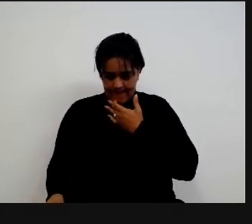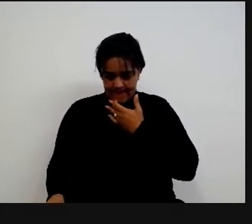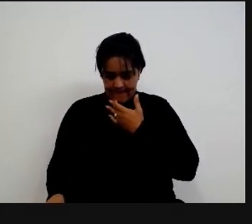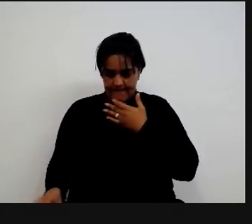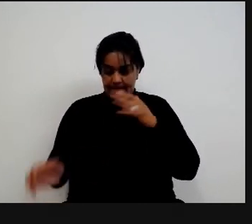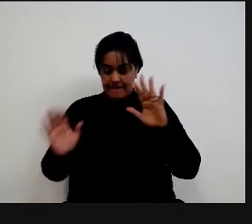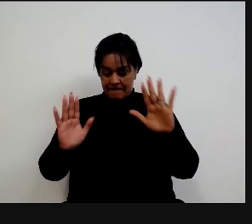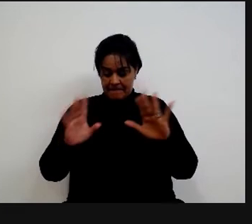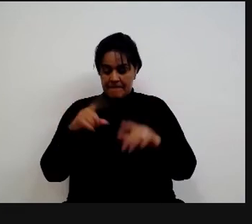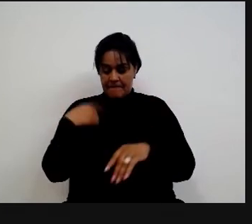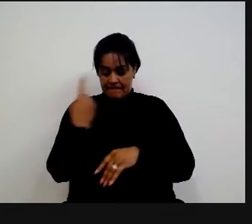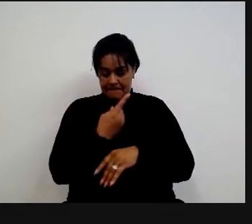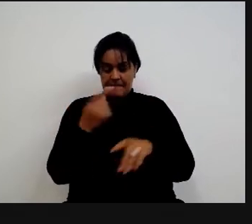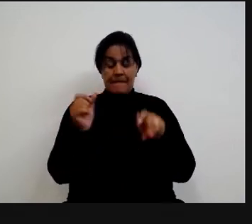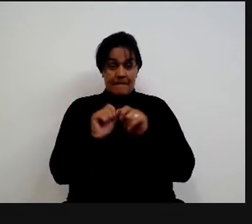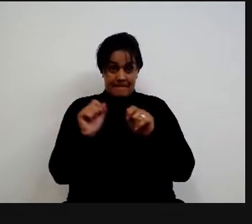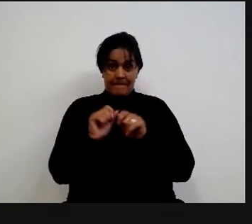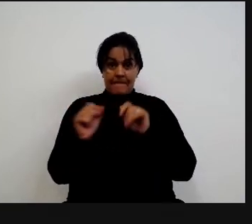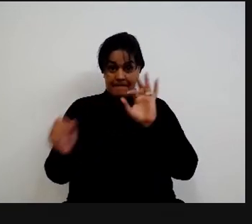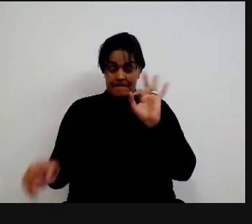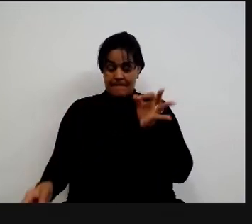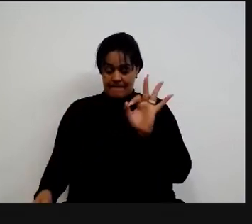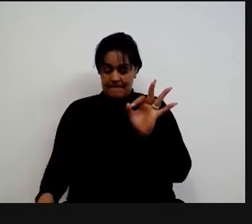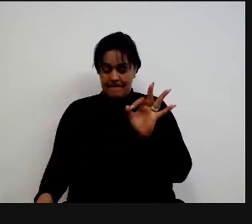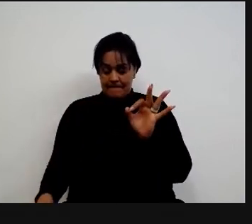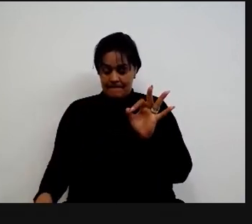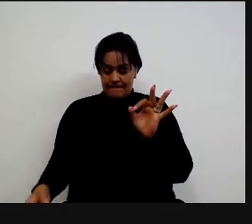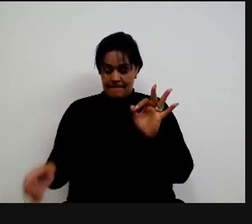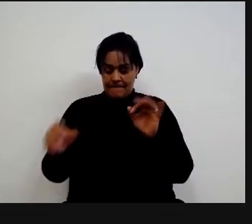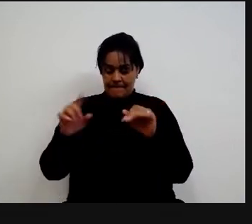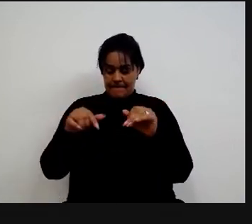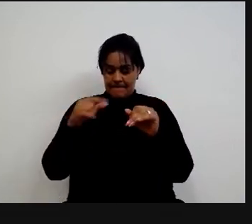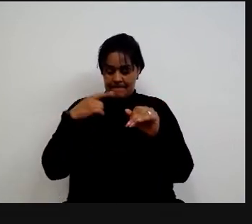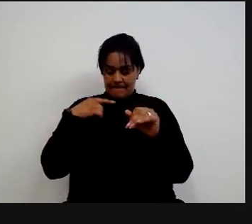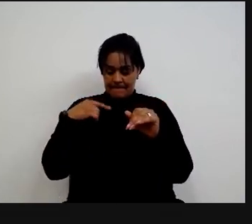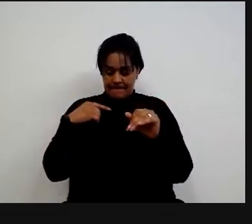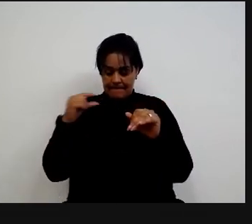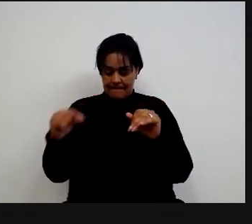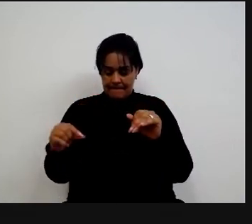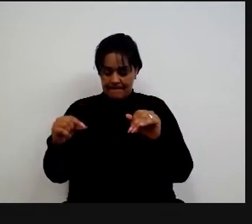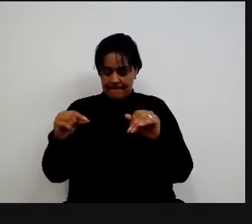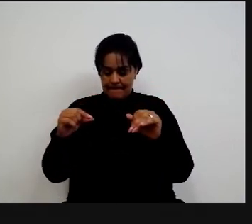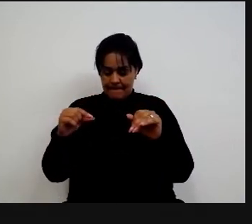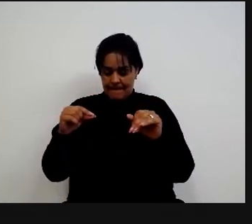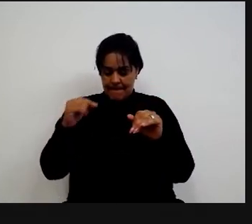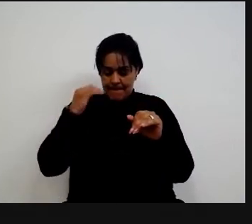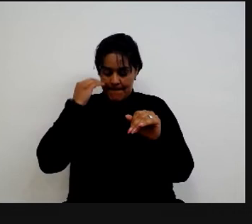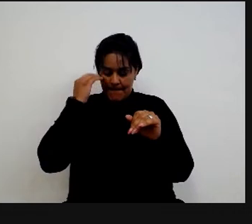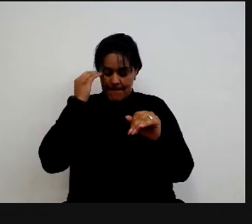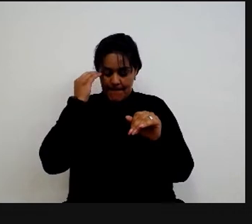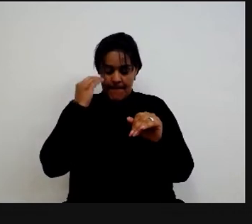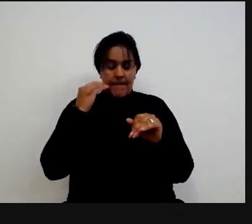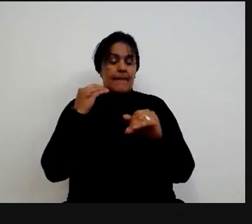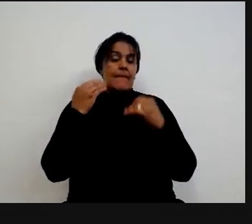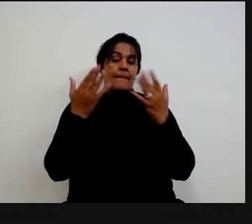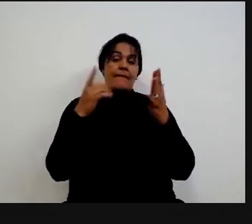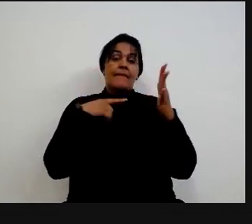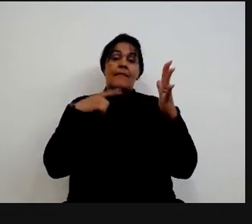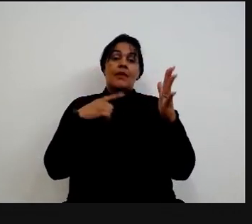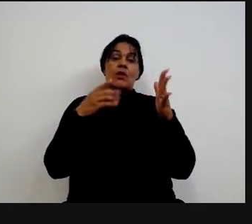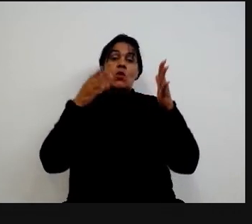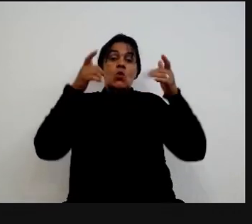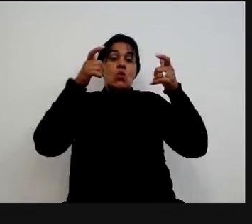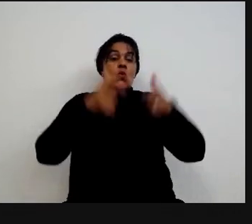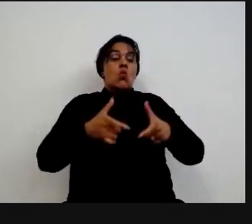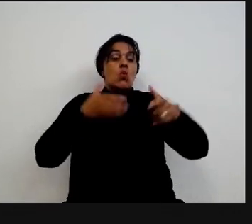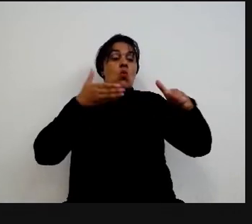bem impressionados. E vocês têm uma coisa que a gente está perseguindo aqui, que é ter uma porta de entrada